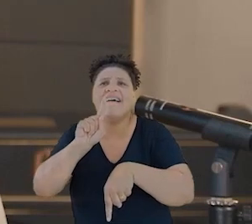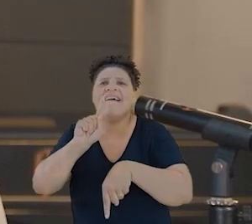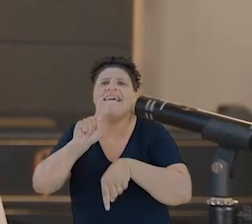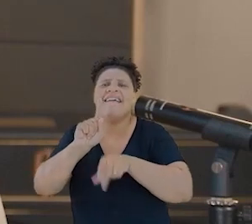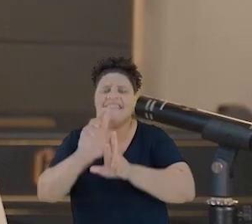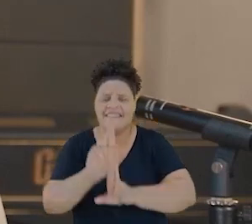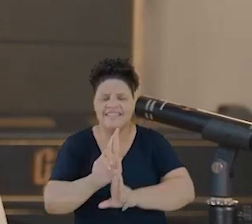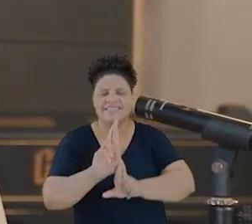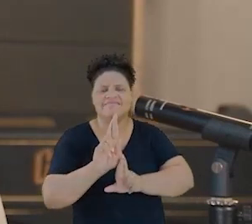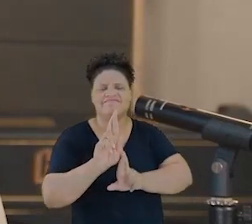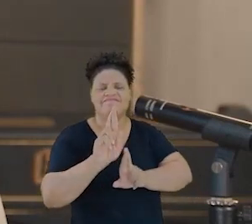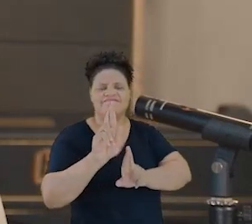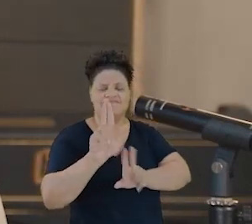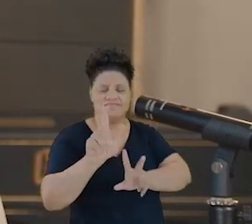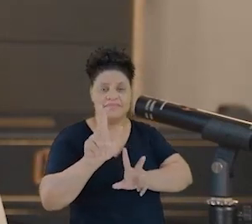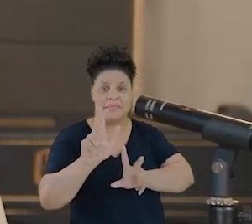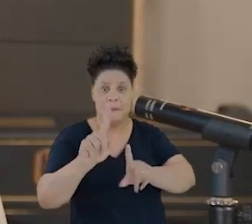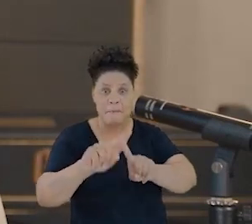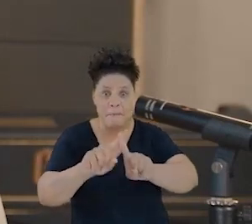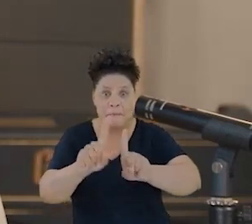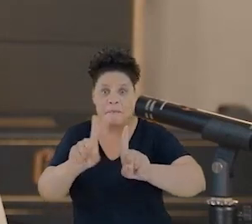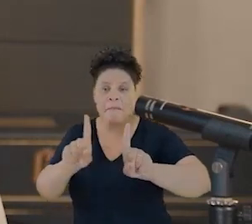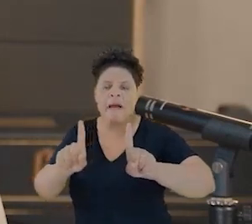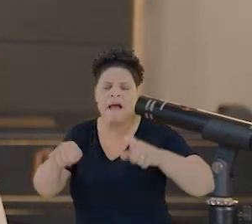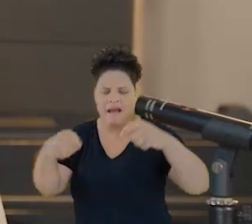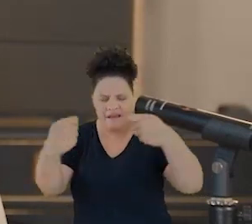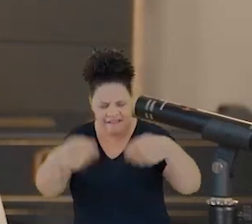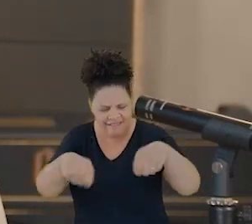diferente, mas é preciso